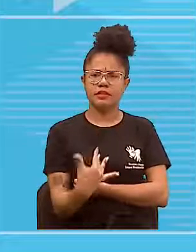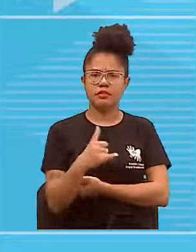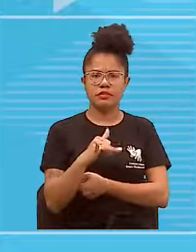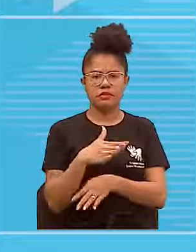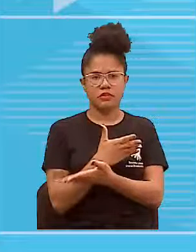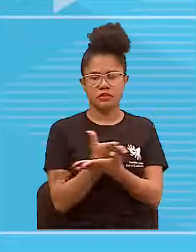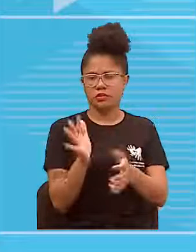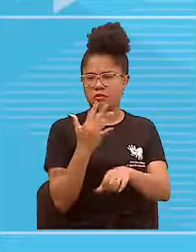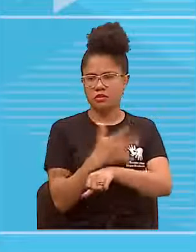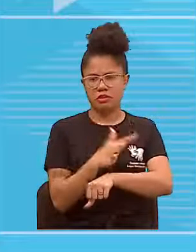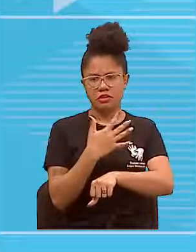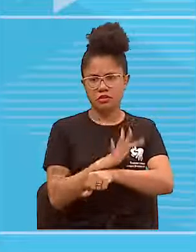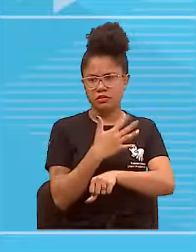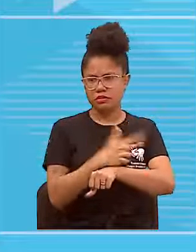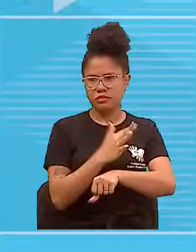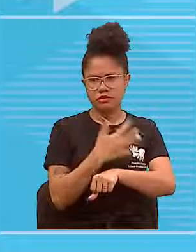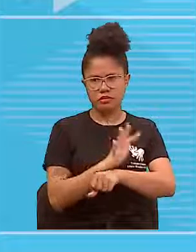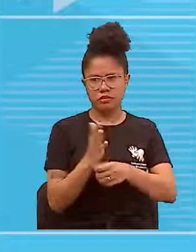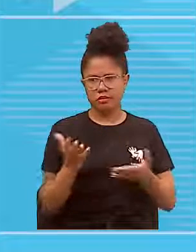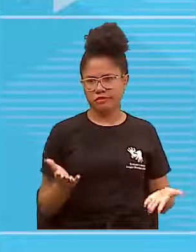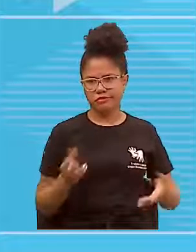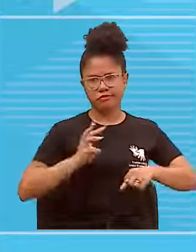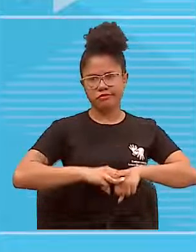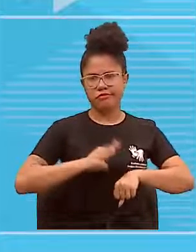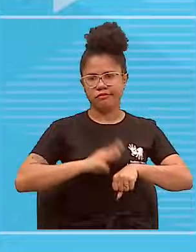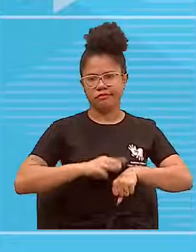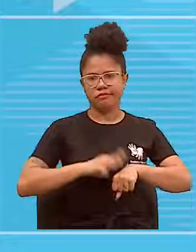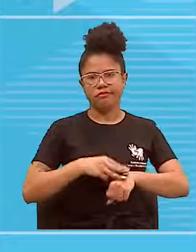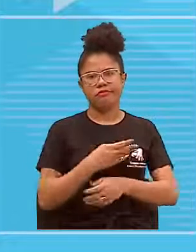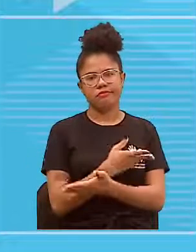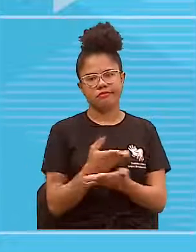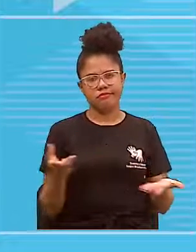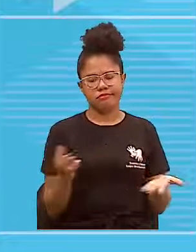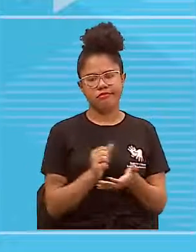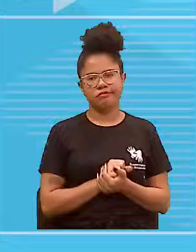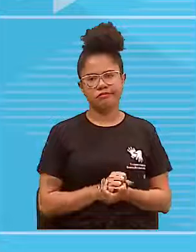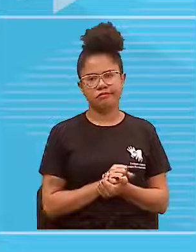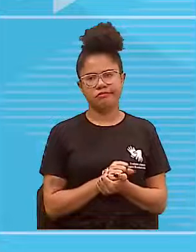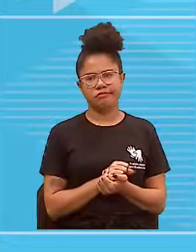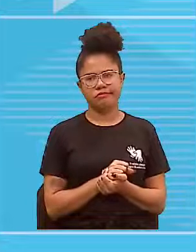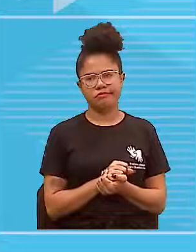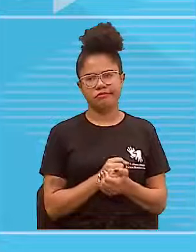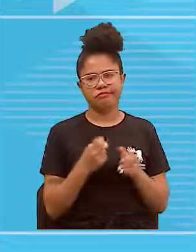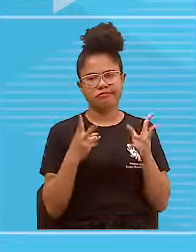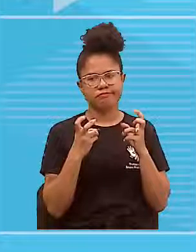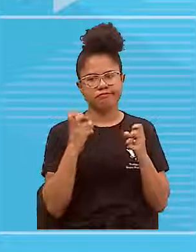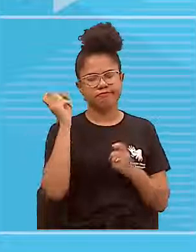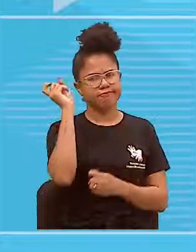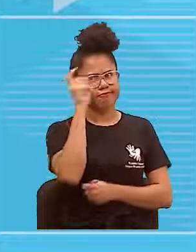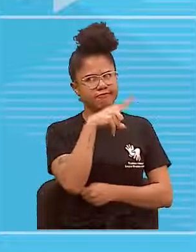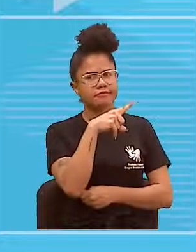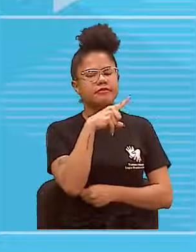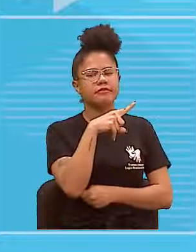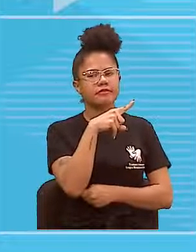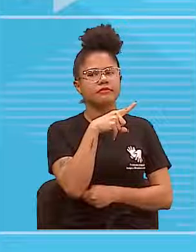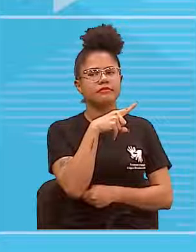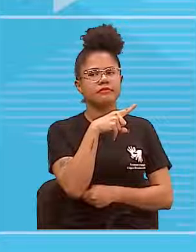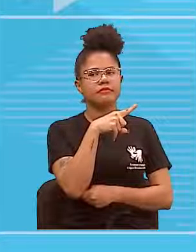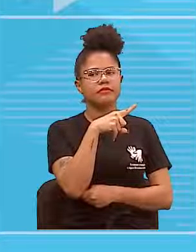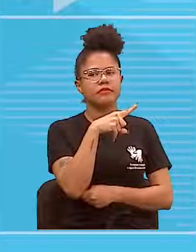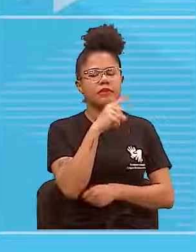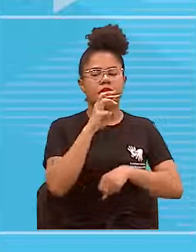não praticarem matemática, vocês vão ter dificuldade. A matemática, ela se